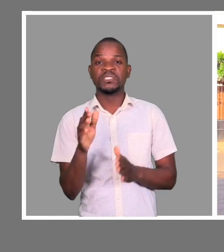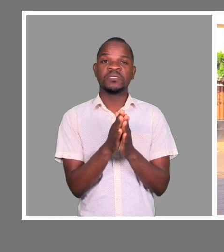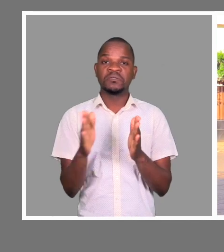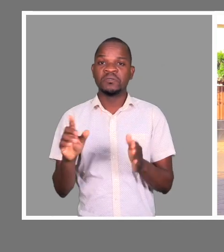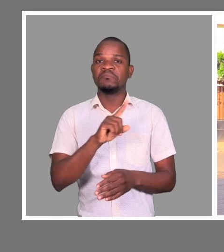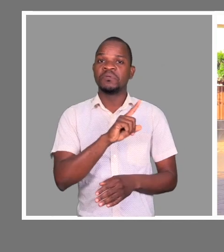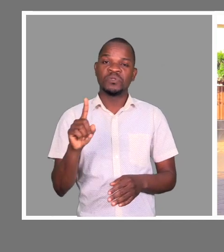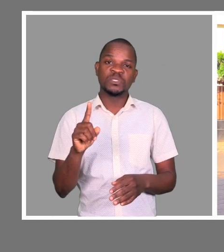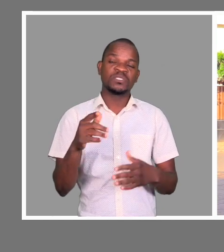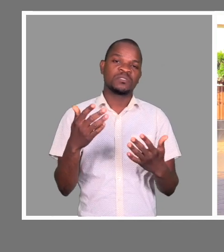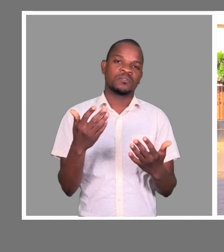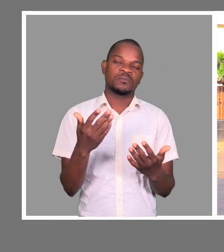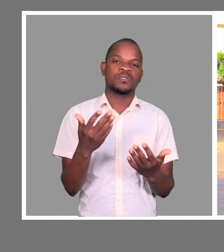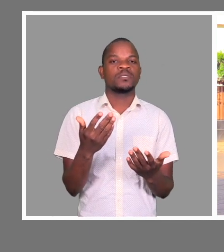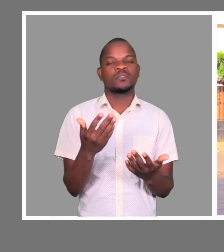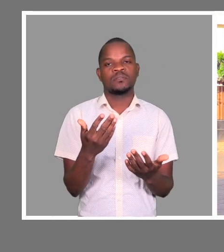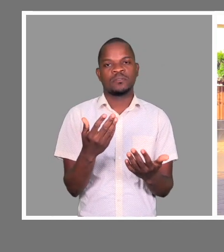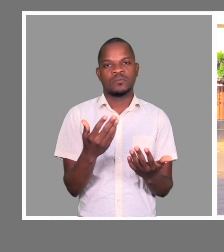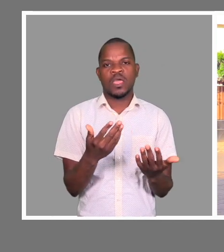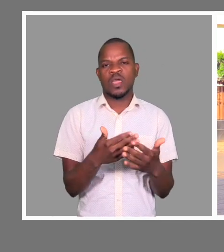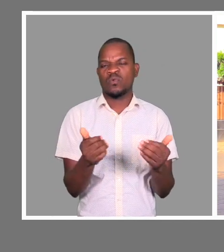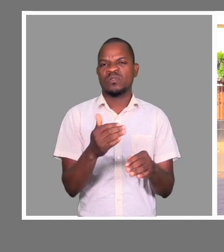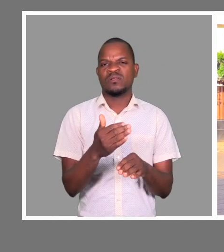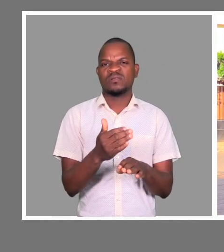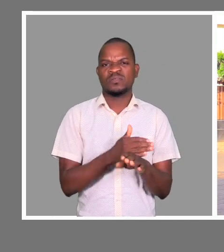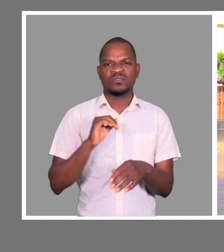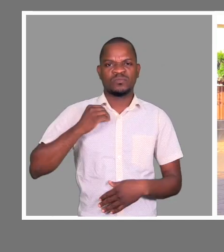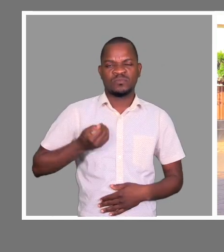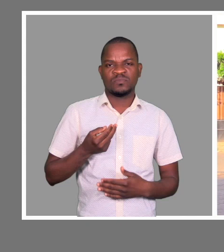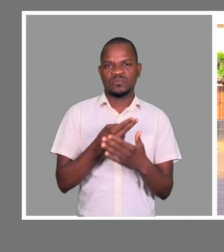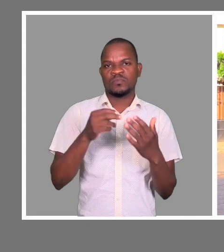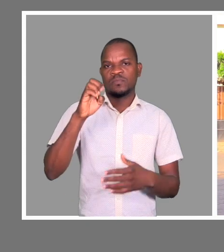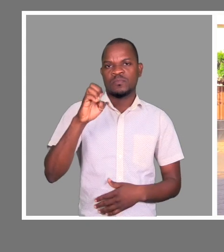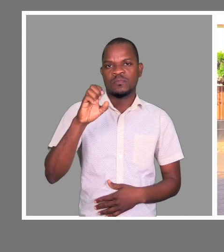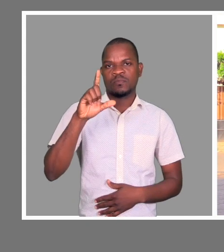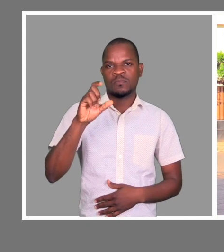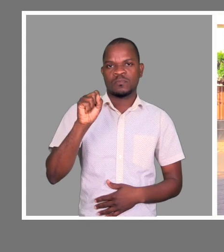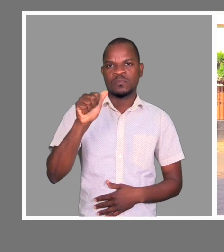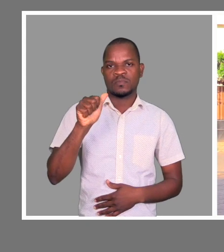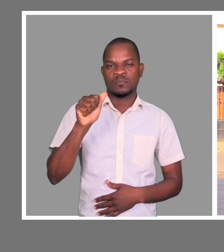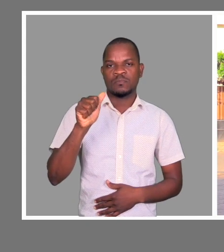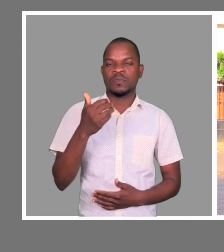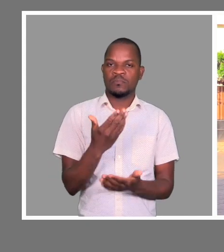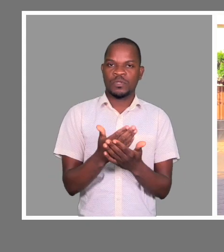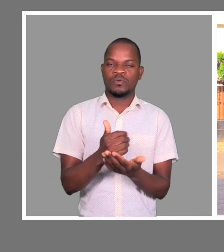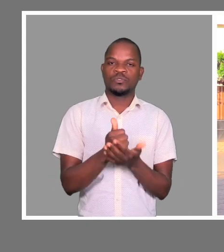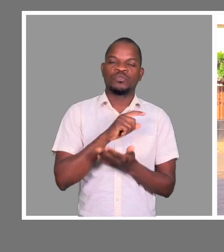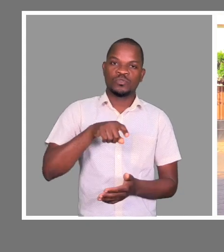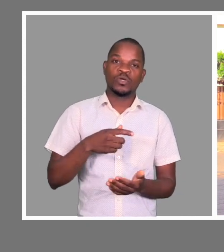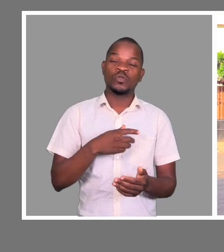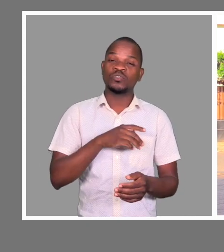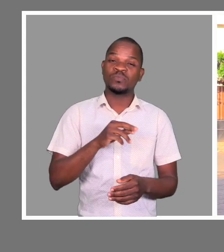anos, mas leva-se um tempo, foi o caso da Elsa. Elsa entrou em contato, pediu ajuda, mas nós levamos um tempo para satisfazer a